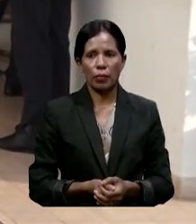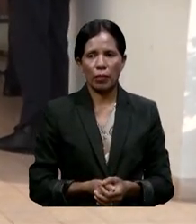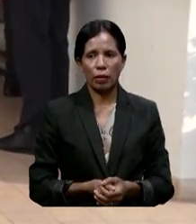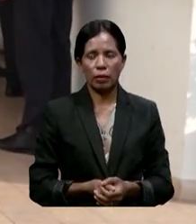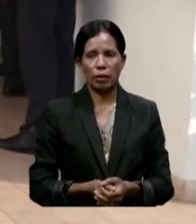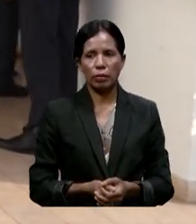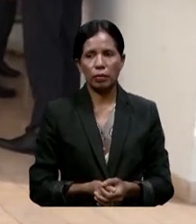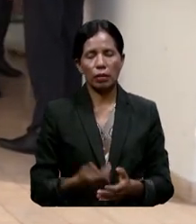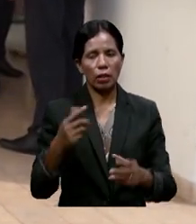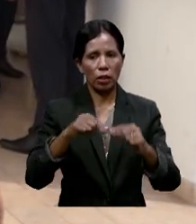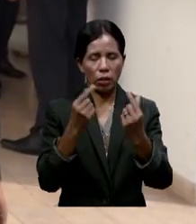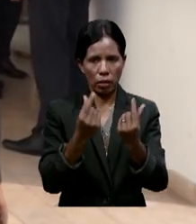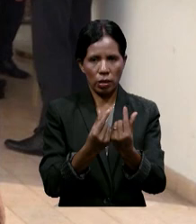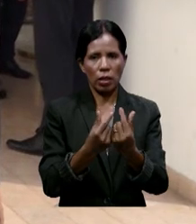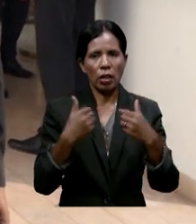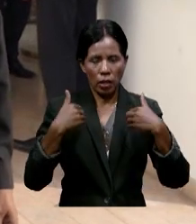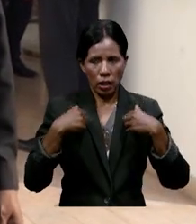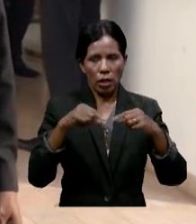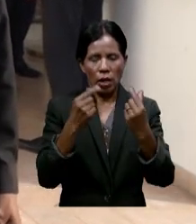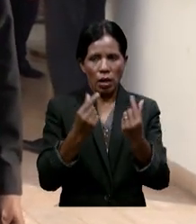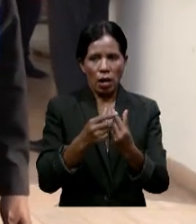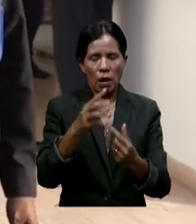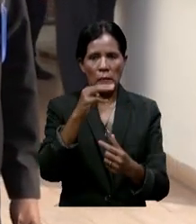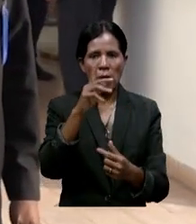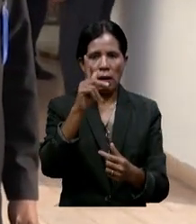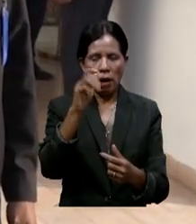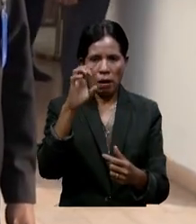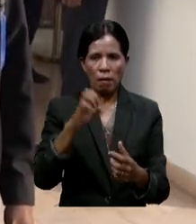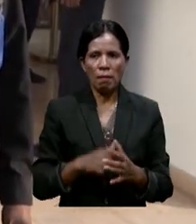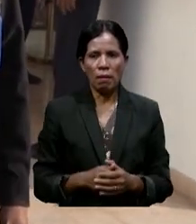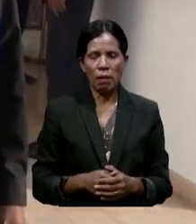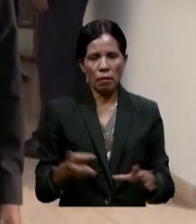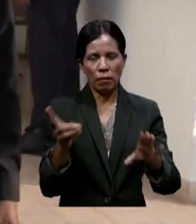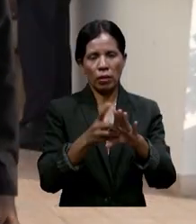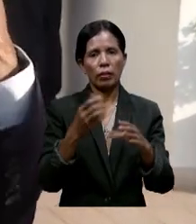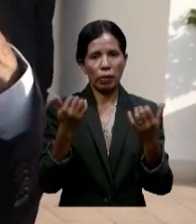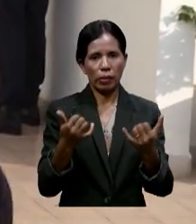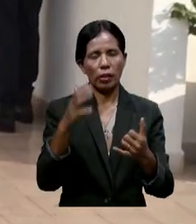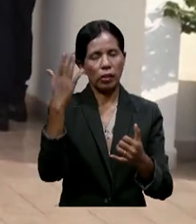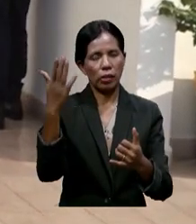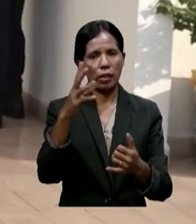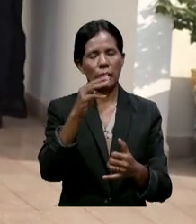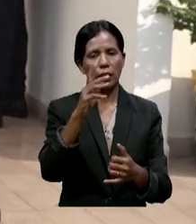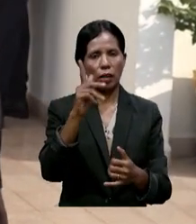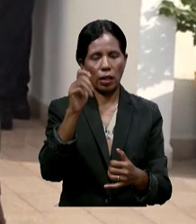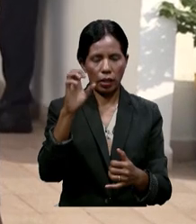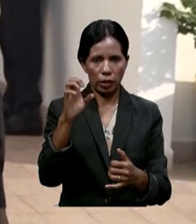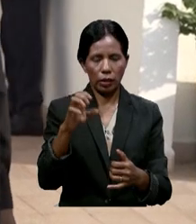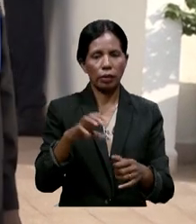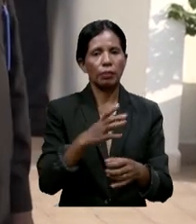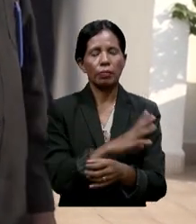Iha equipa né vesa, iha me cai, iha me cai, iha documentos agora me cai. Né be Páscoa outro sei lor me conselho ministro.